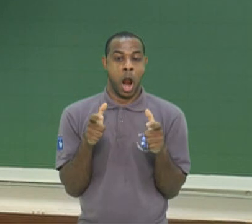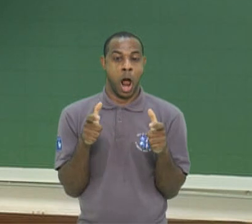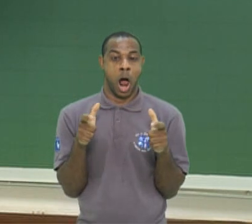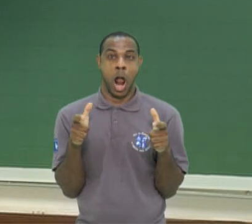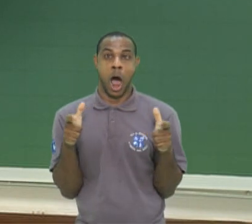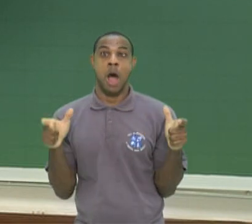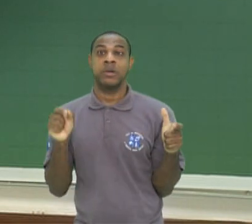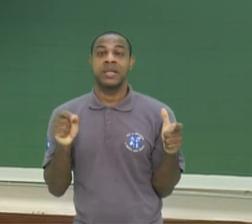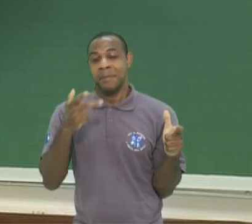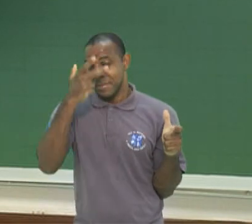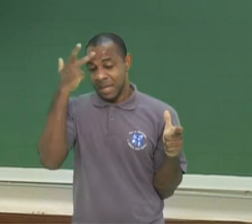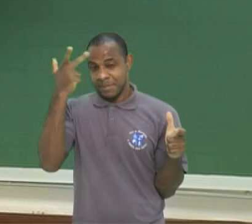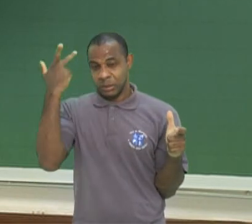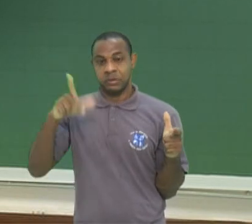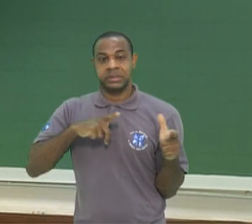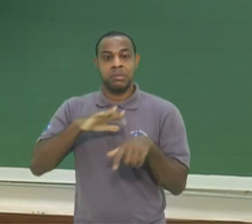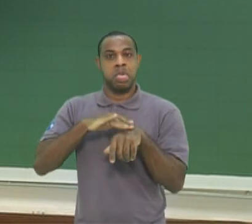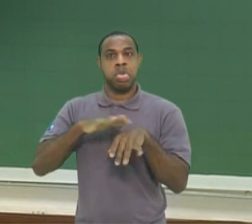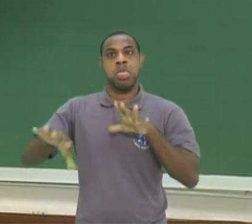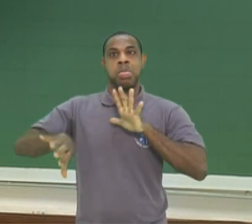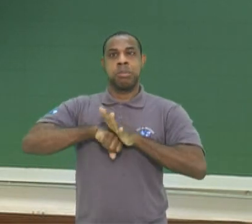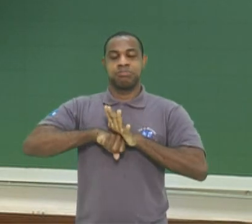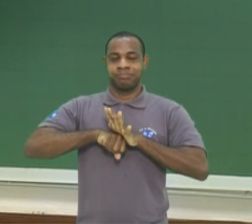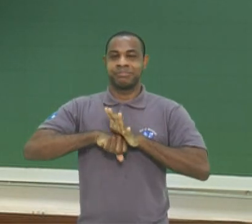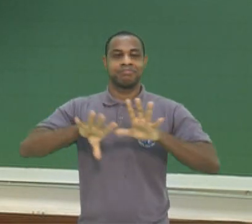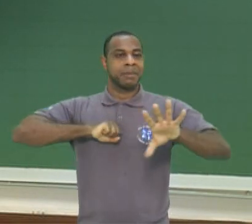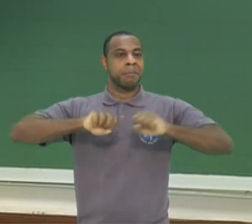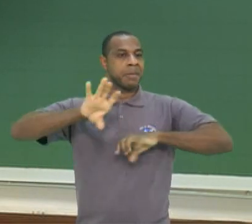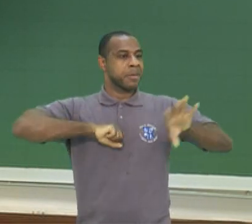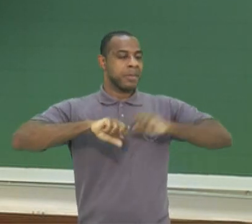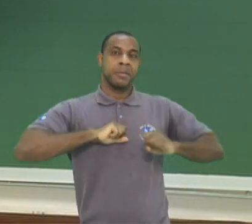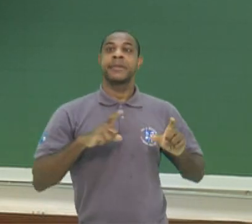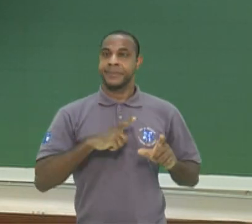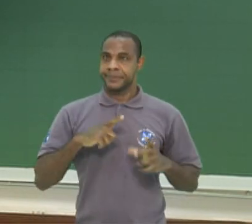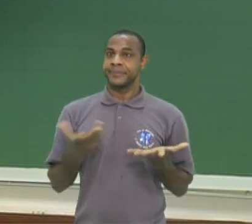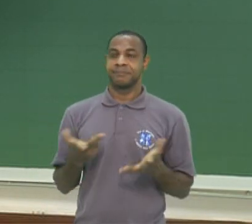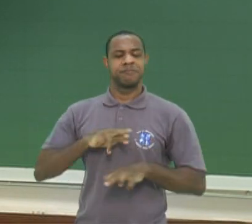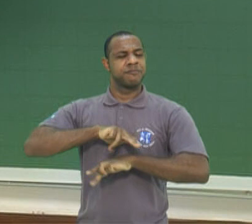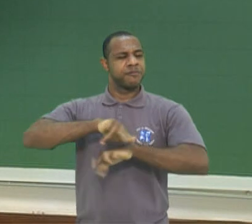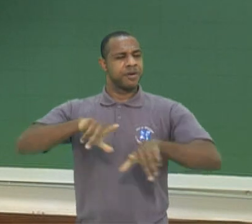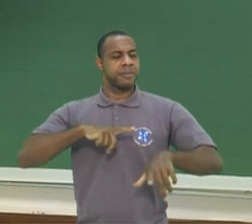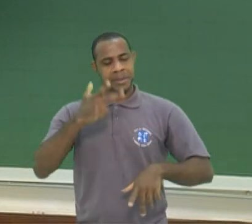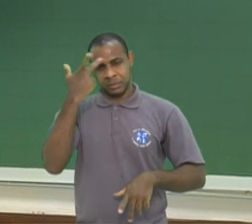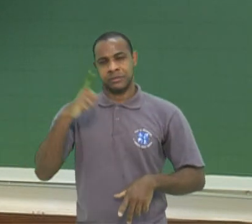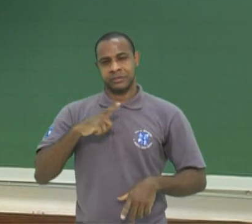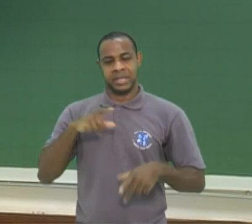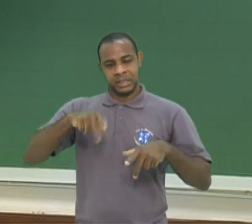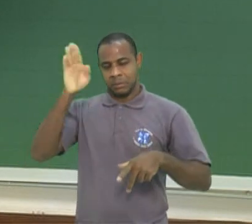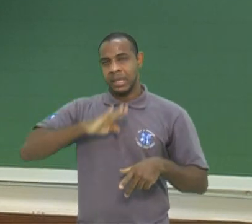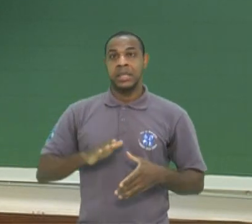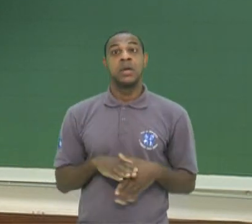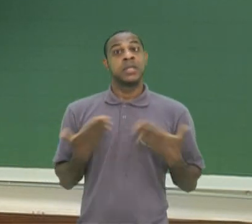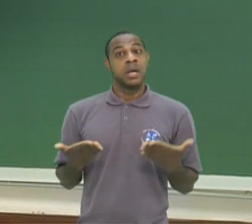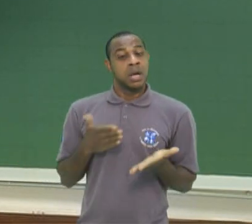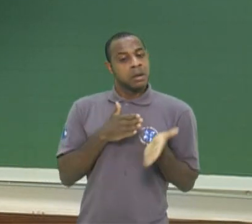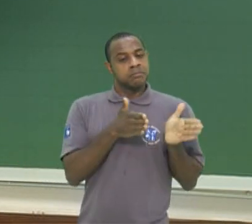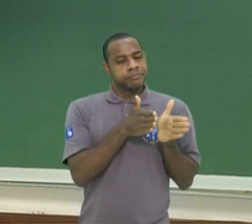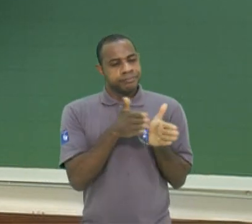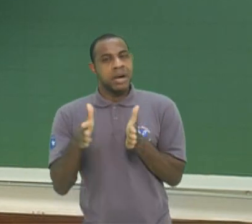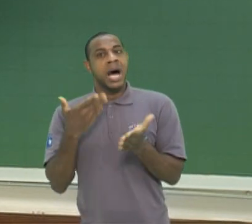grande de vítimas causadas por essa condição do vírus. Durante a aula, nós vamos perceber o que